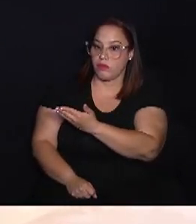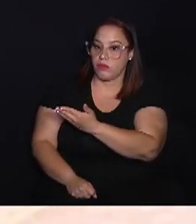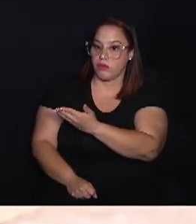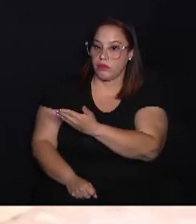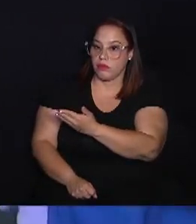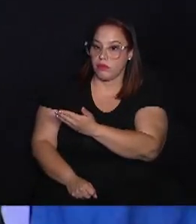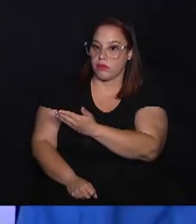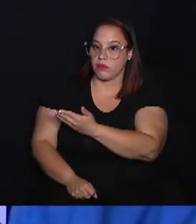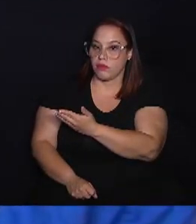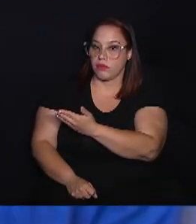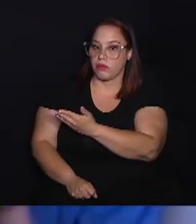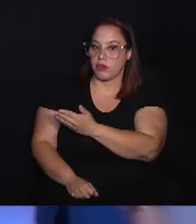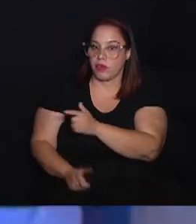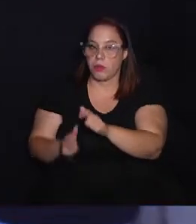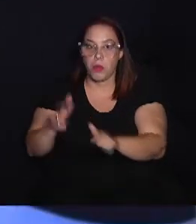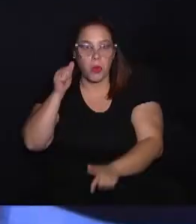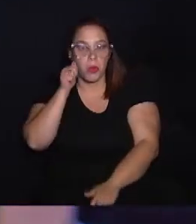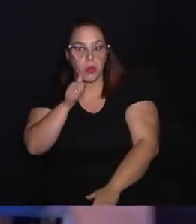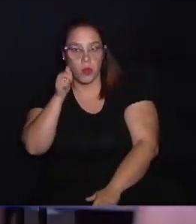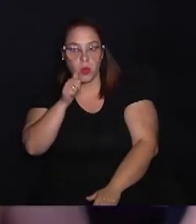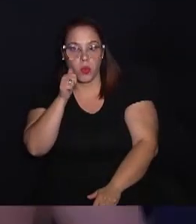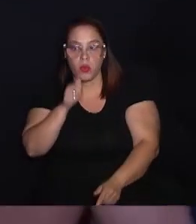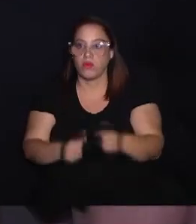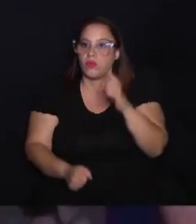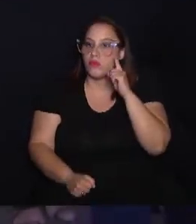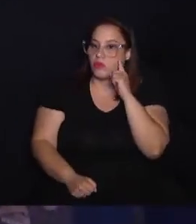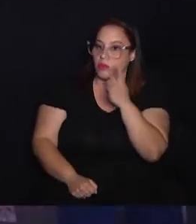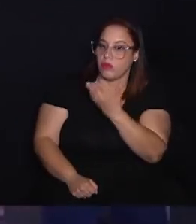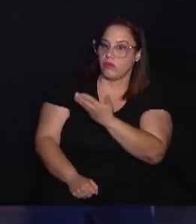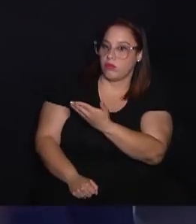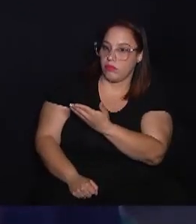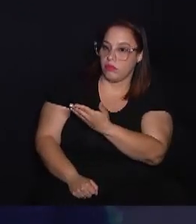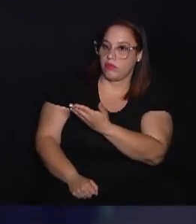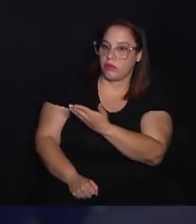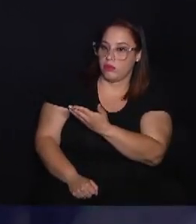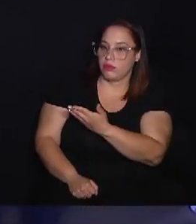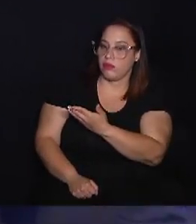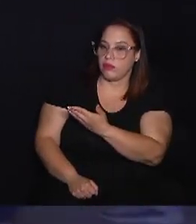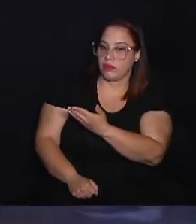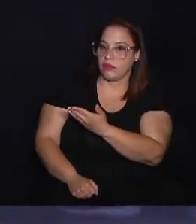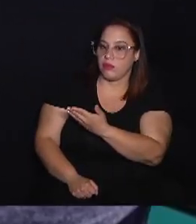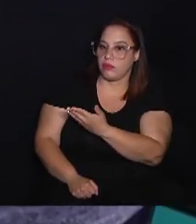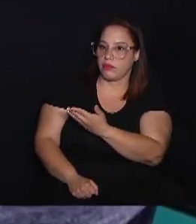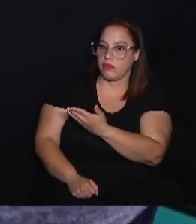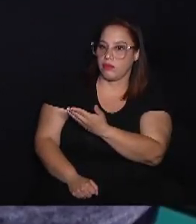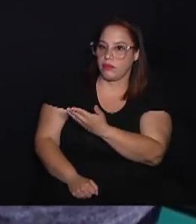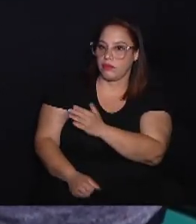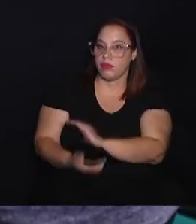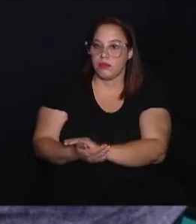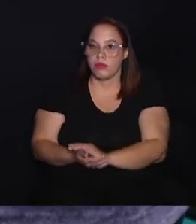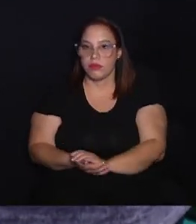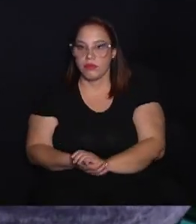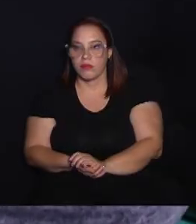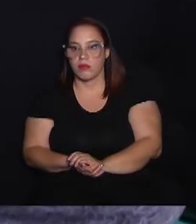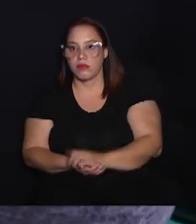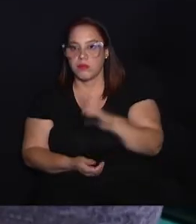Importantíssimo nestas eleições, para garantir que todos pudessem votar, sessões adaptadas levaram